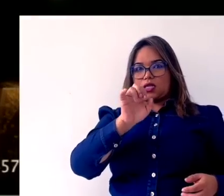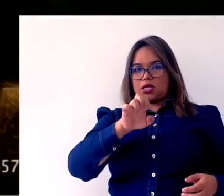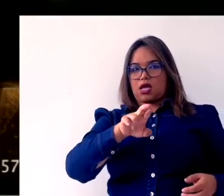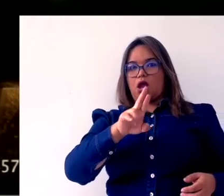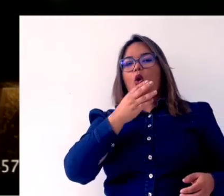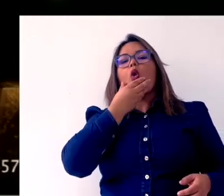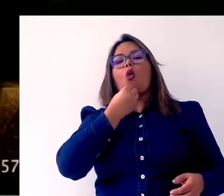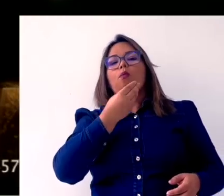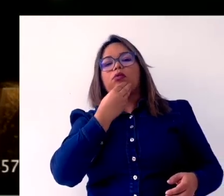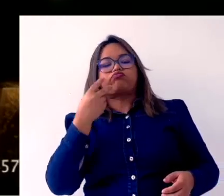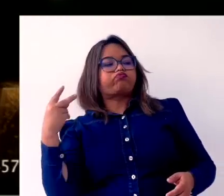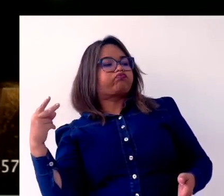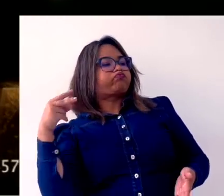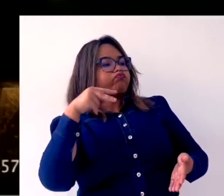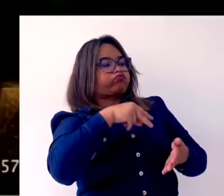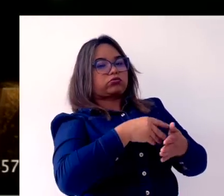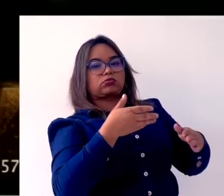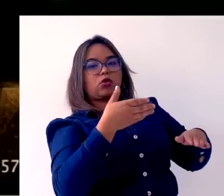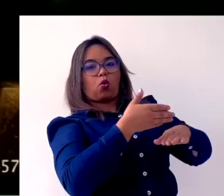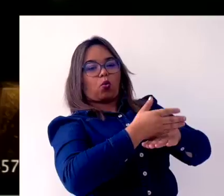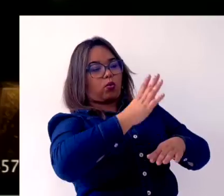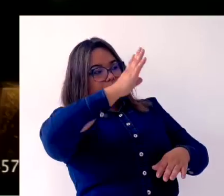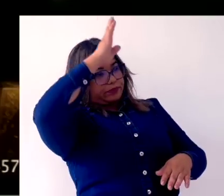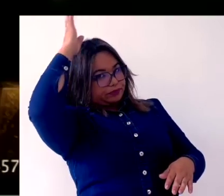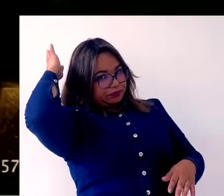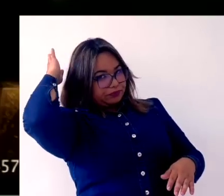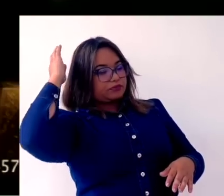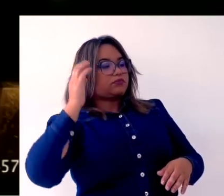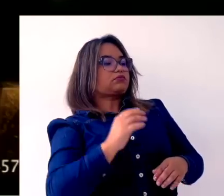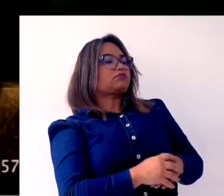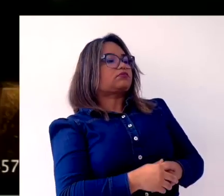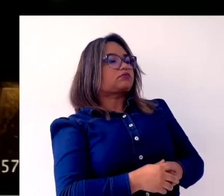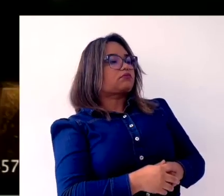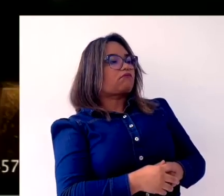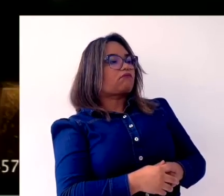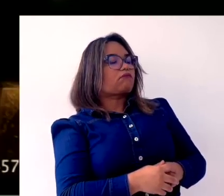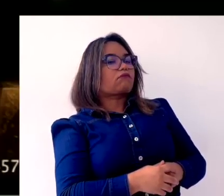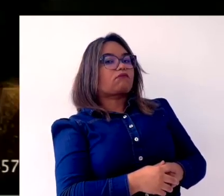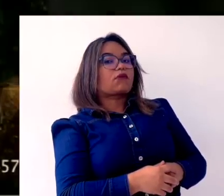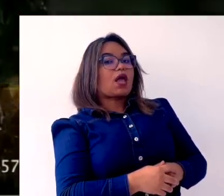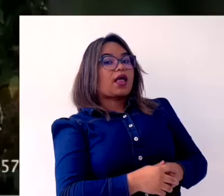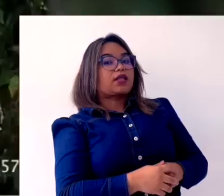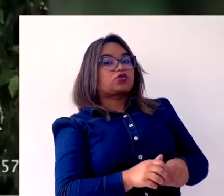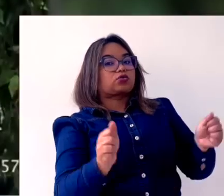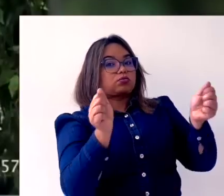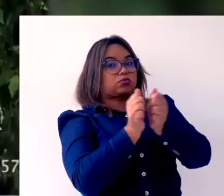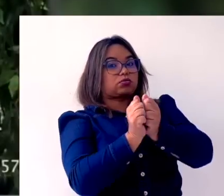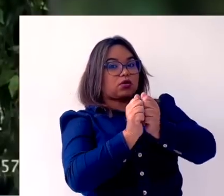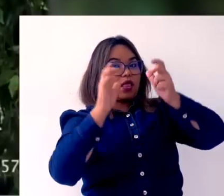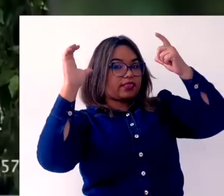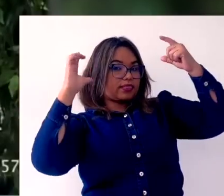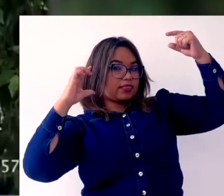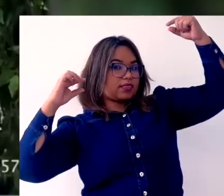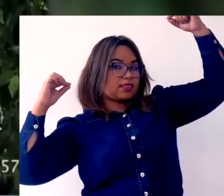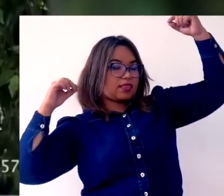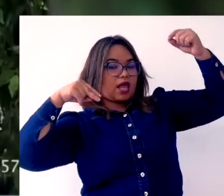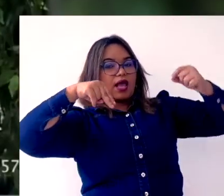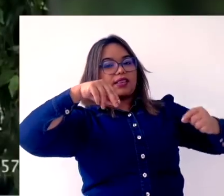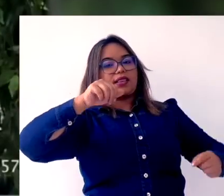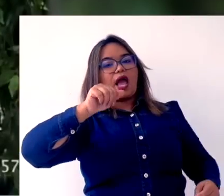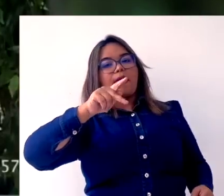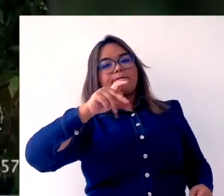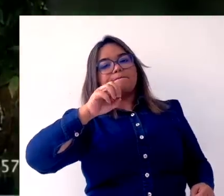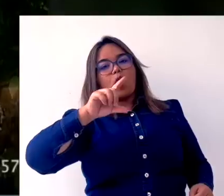ele dissolve o governo papal, Napoleão e o seu exército de maçons estabelecem um governo